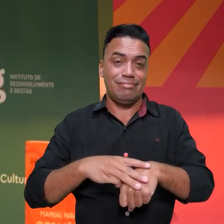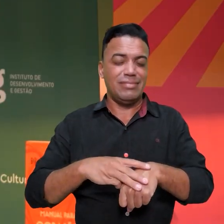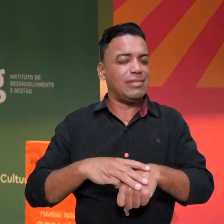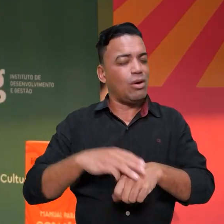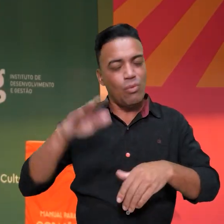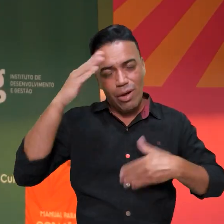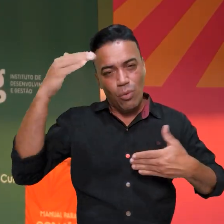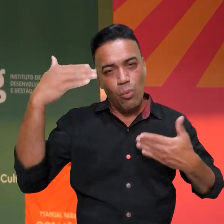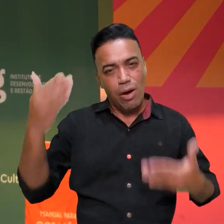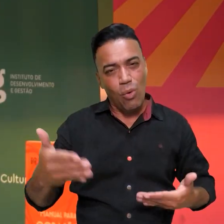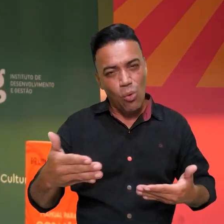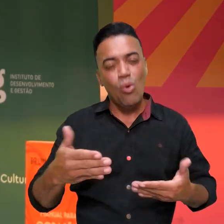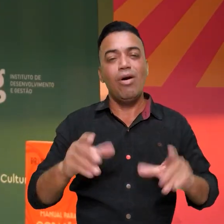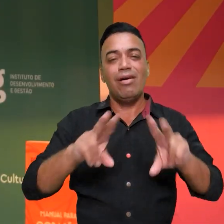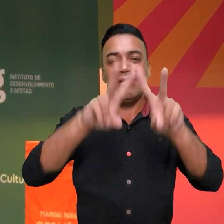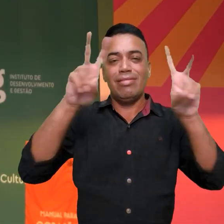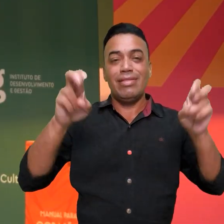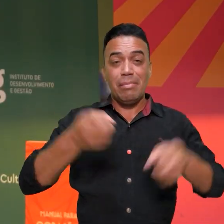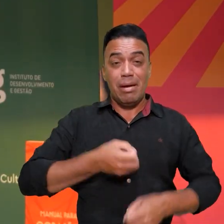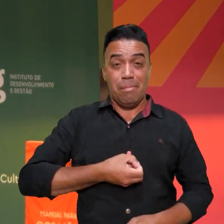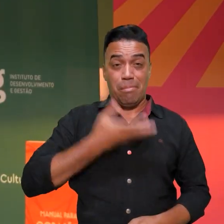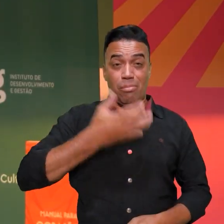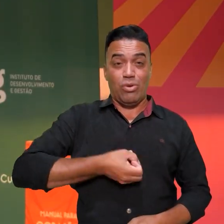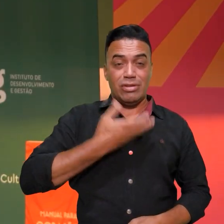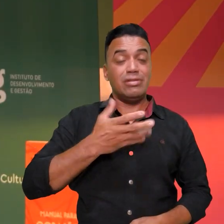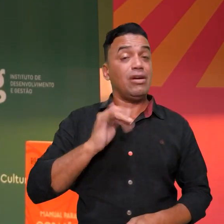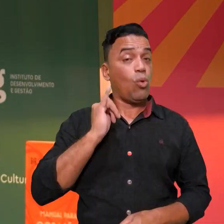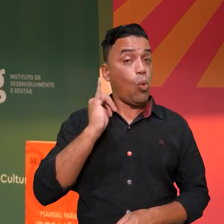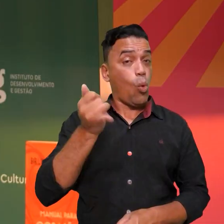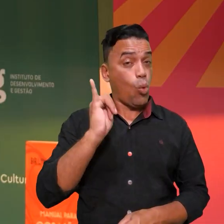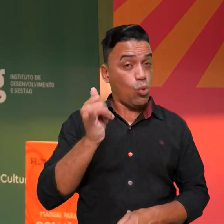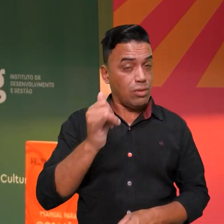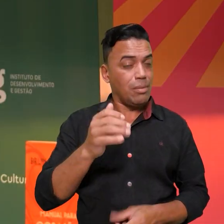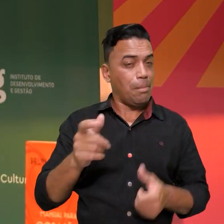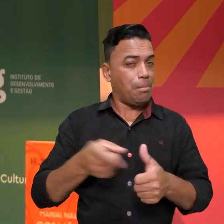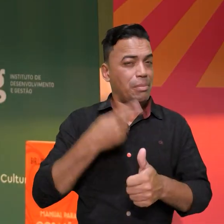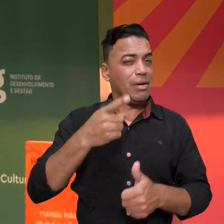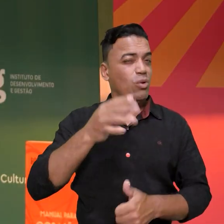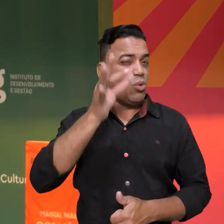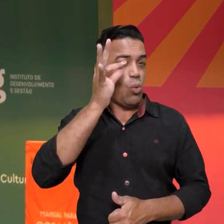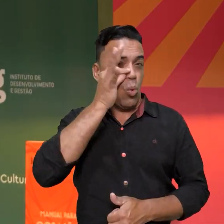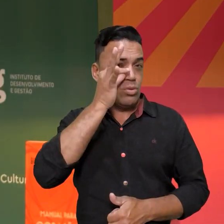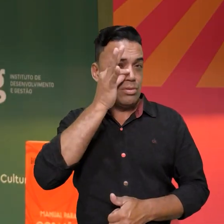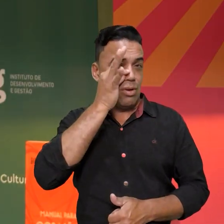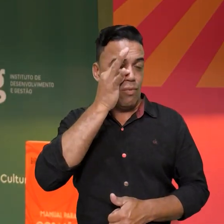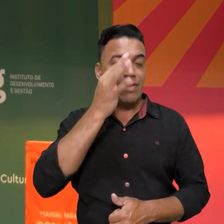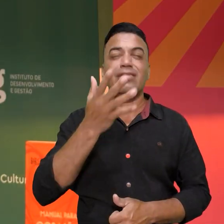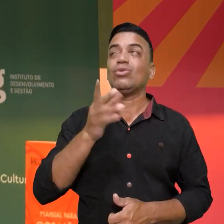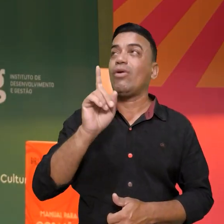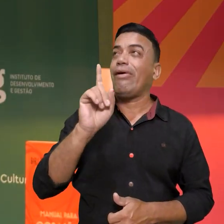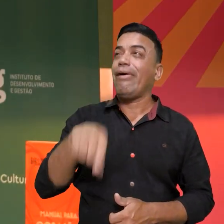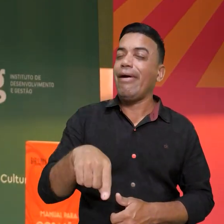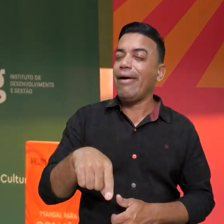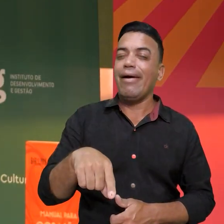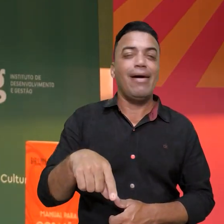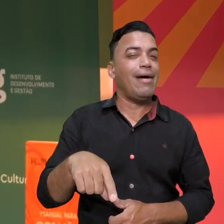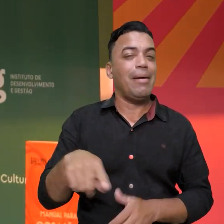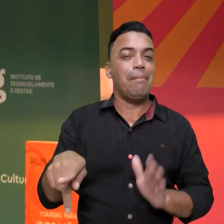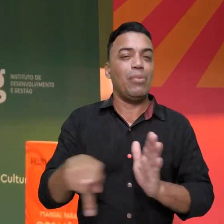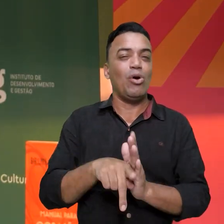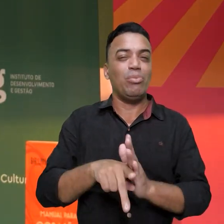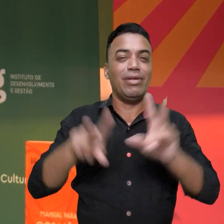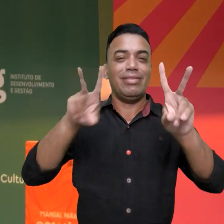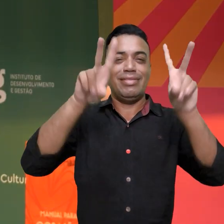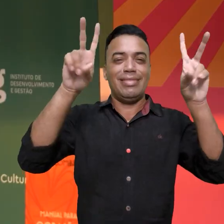uma honra estar aqui falando de poesia. Queria começar contando que Conceição Evaristo, entre muitas outras coisas, será enredo do